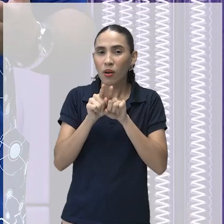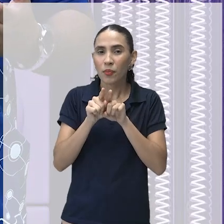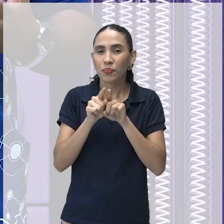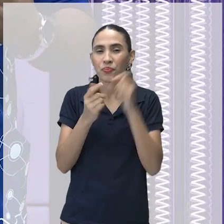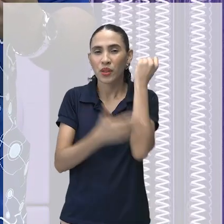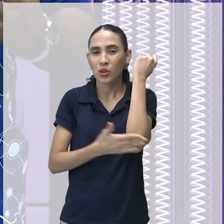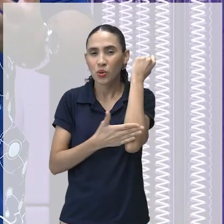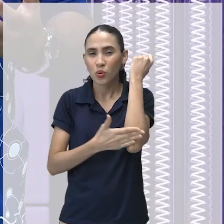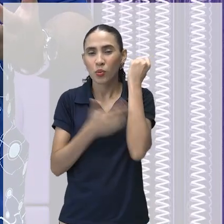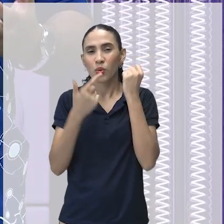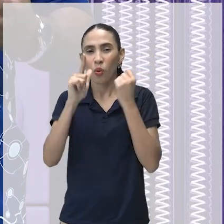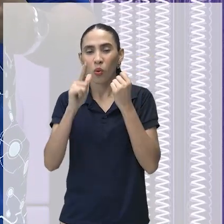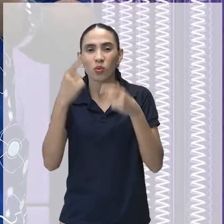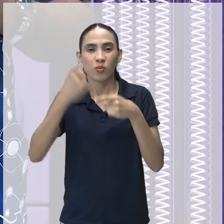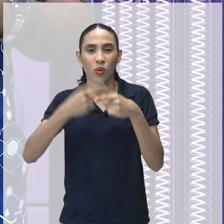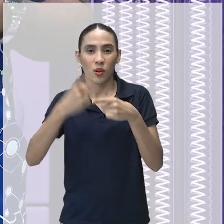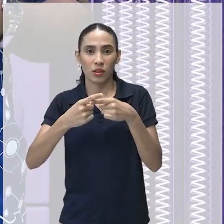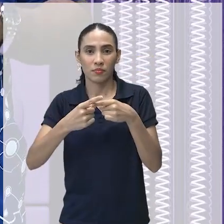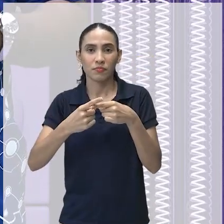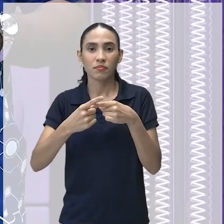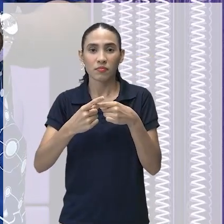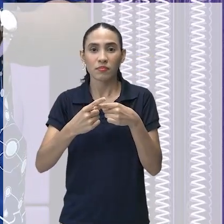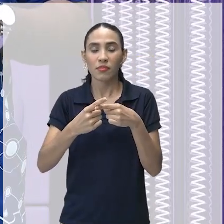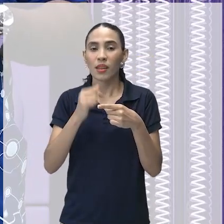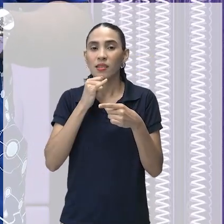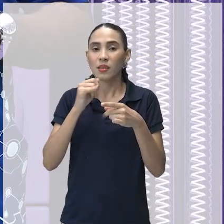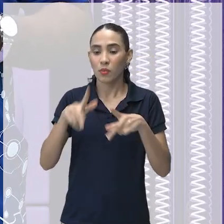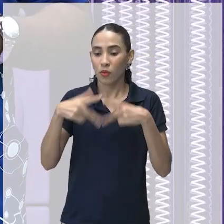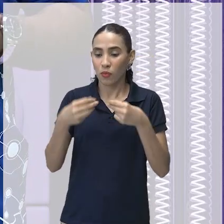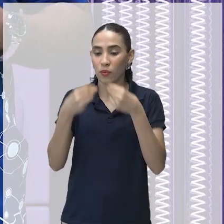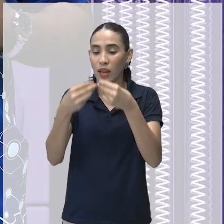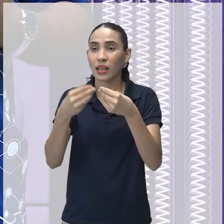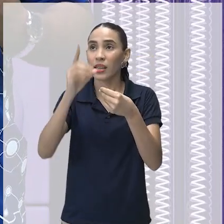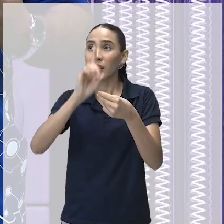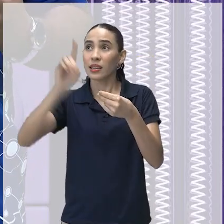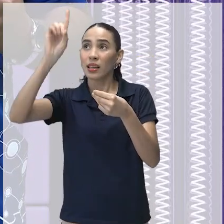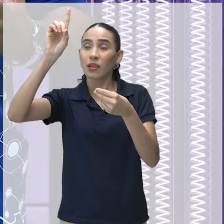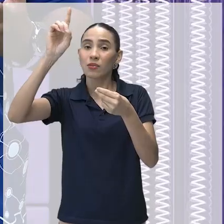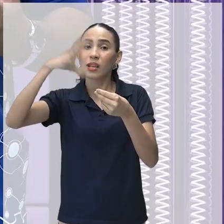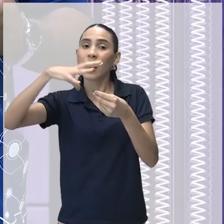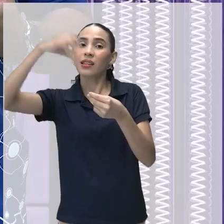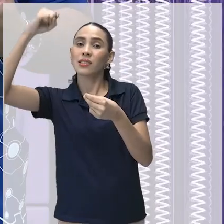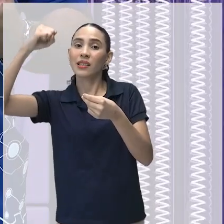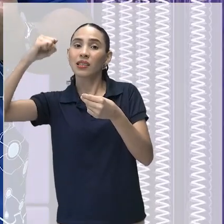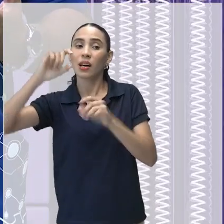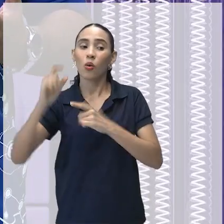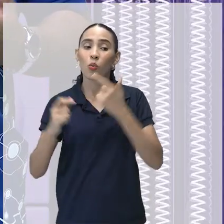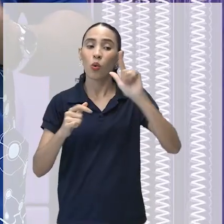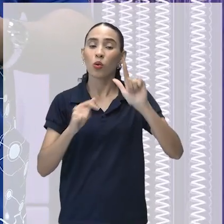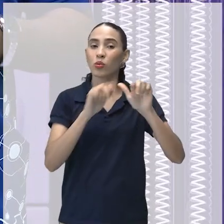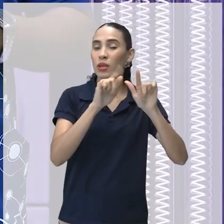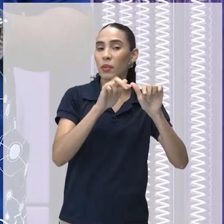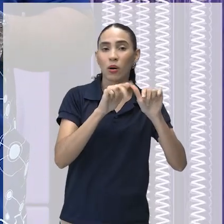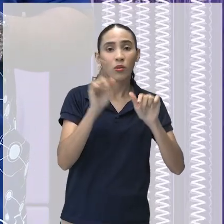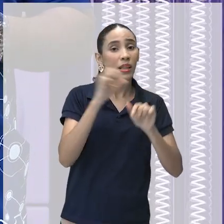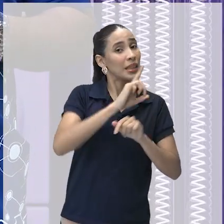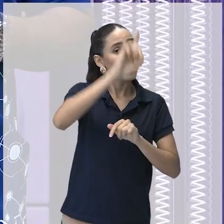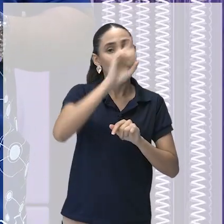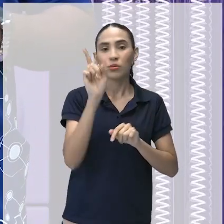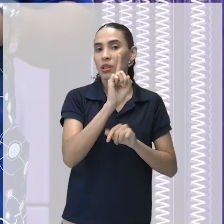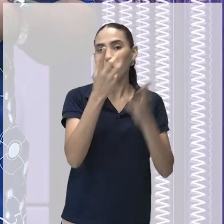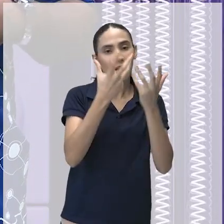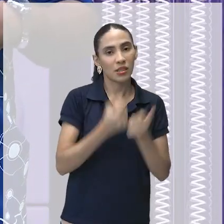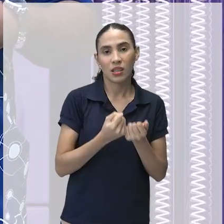com o outro. Por quê? Porque as oferendas de um é aceita por Deus. As oferendas do outro não são aceitas por